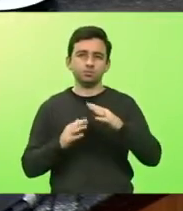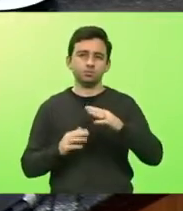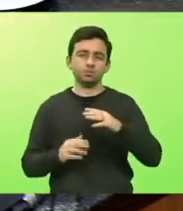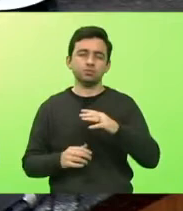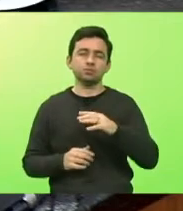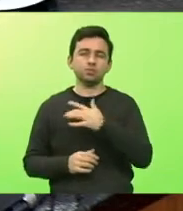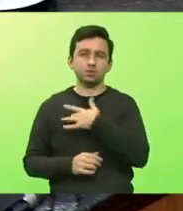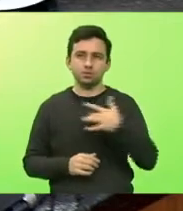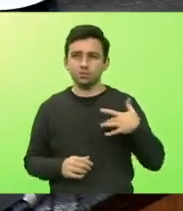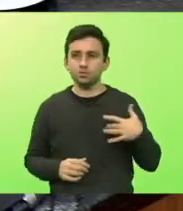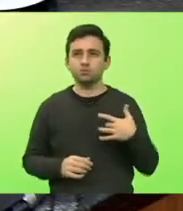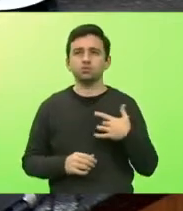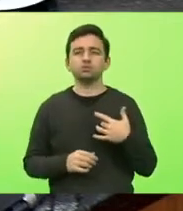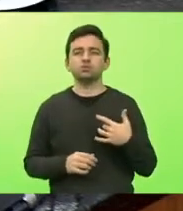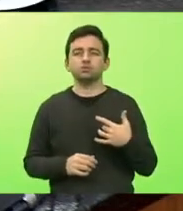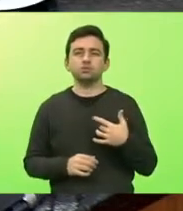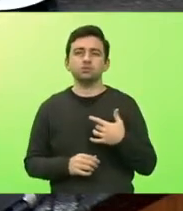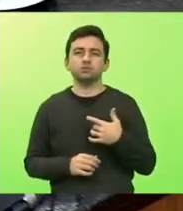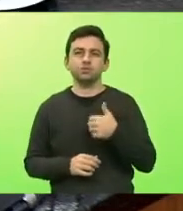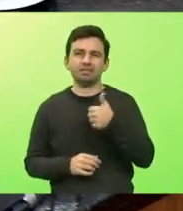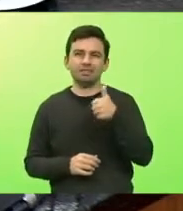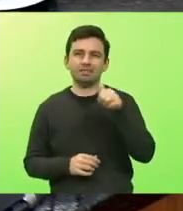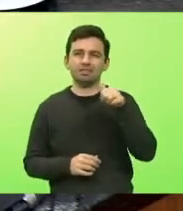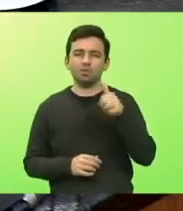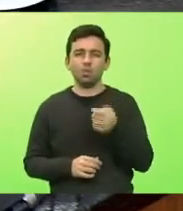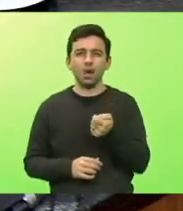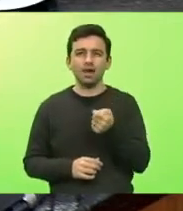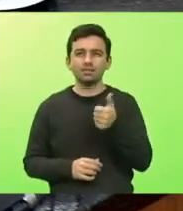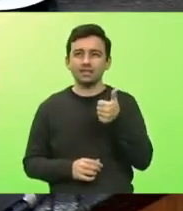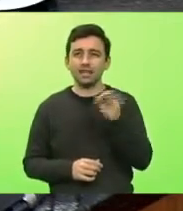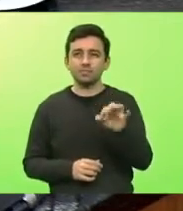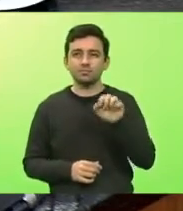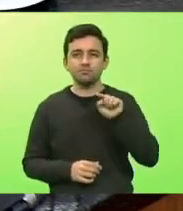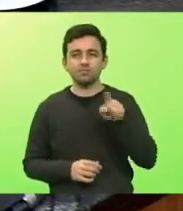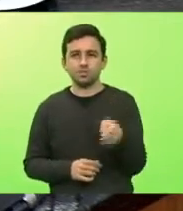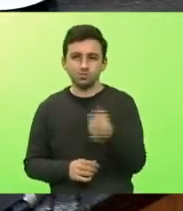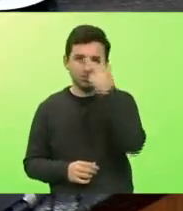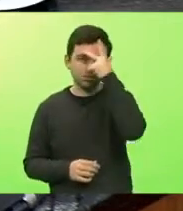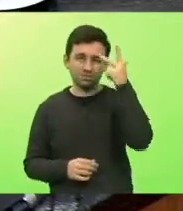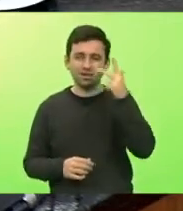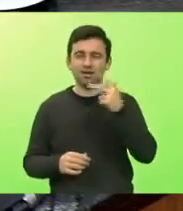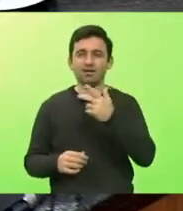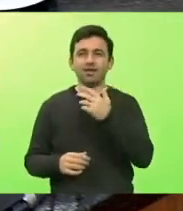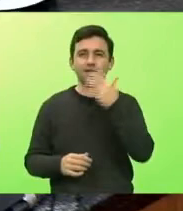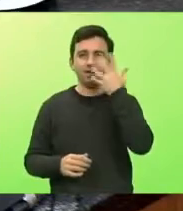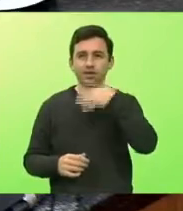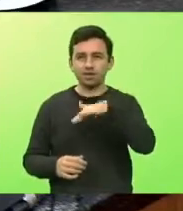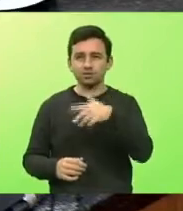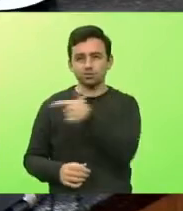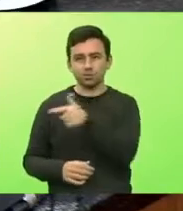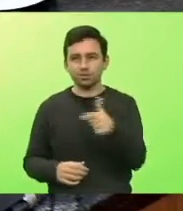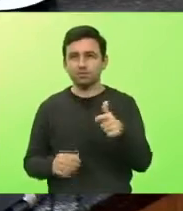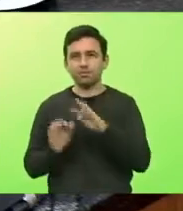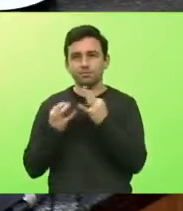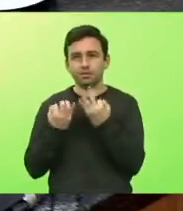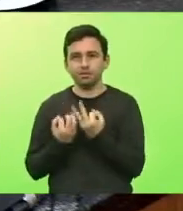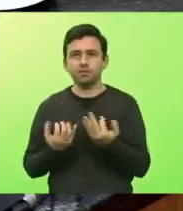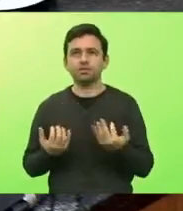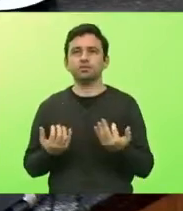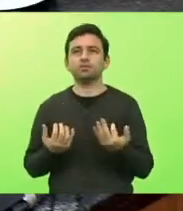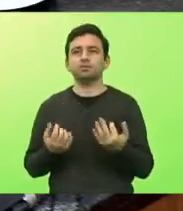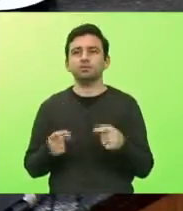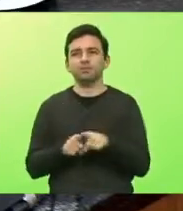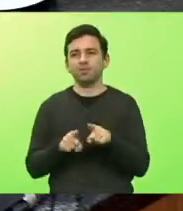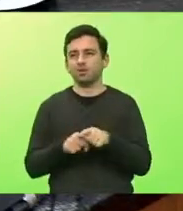mil jardins de infância, quase 10 mil orfanatos, 15 mil consultórios matrimoniais, além de 38 mil outros tipos